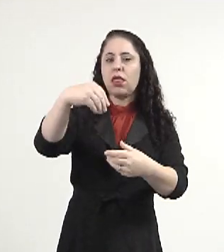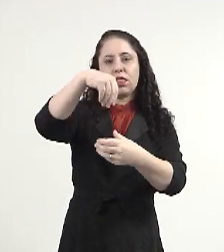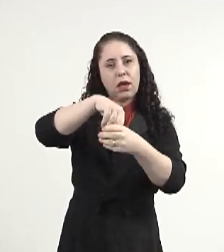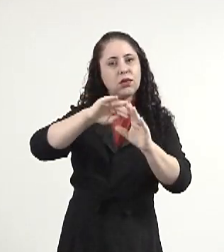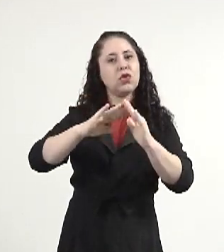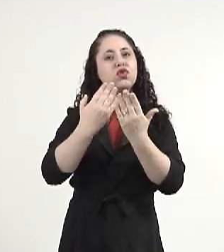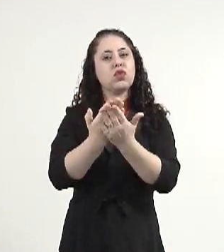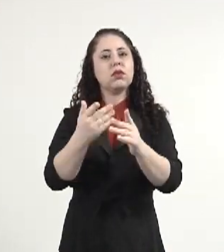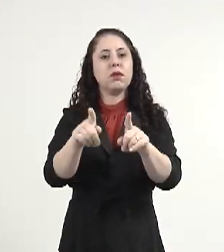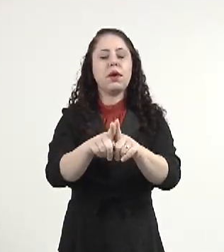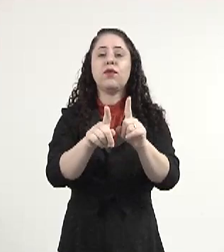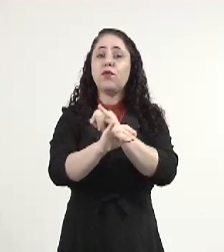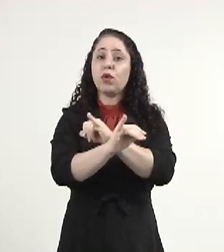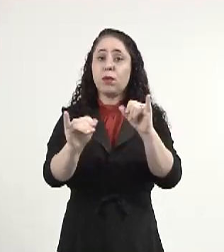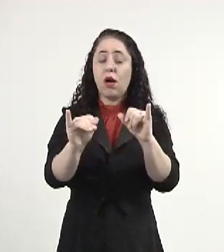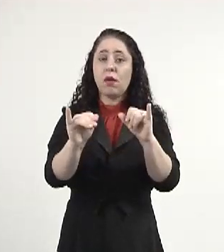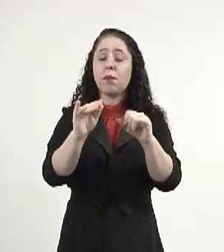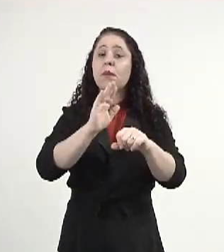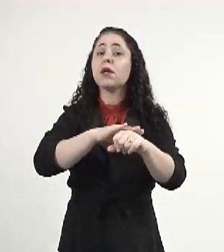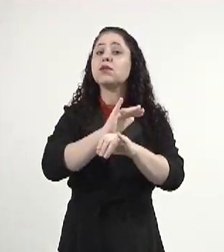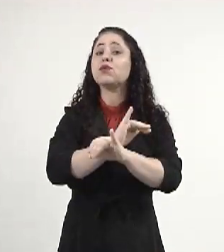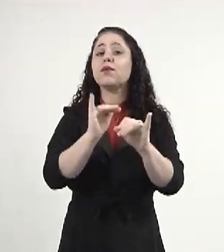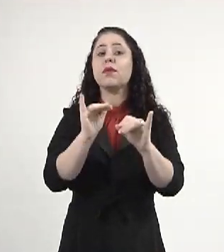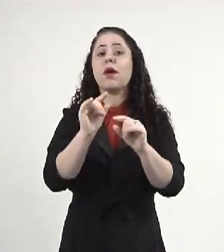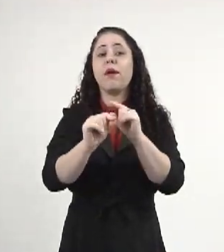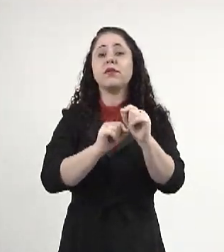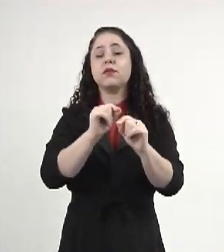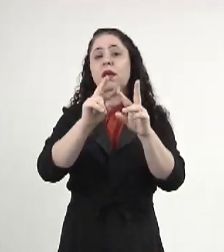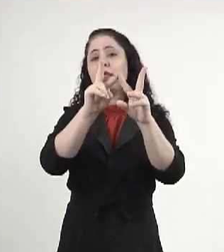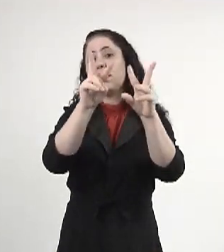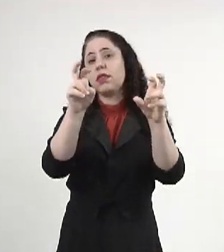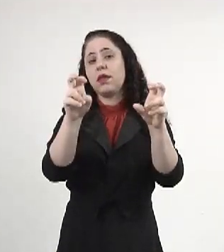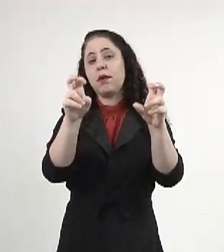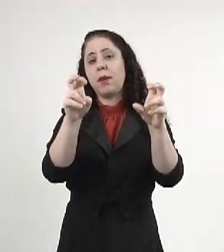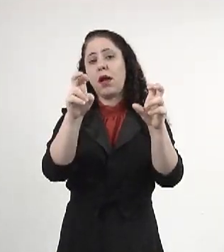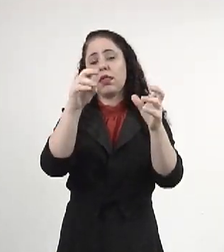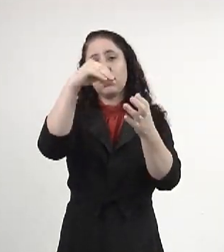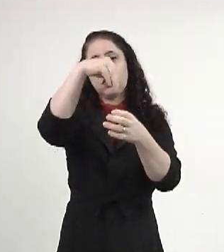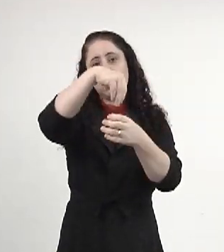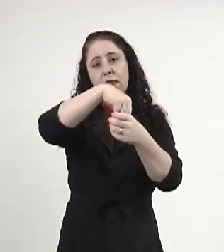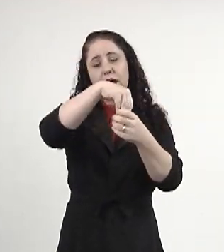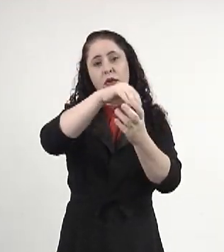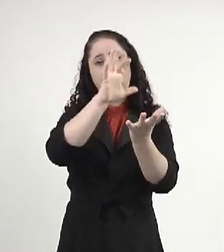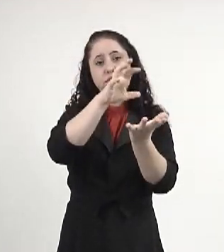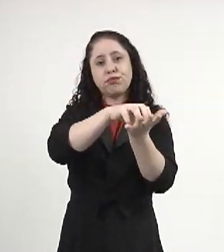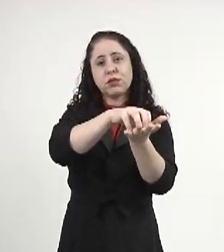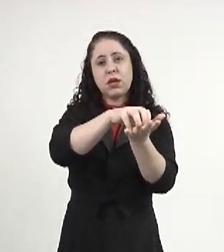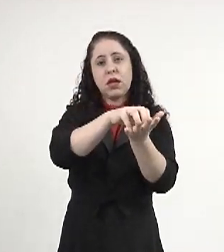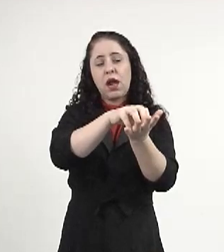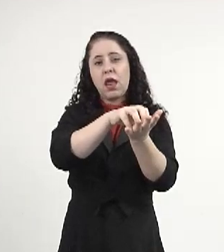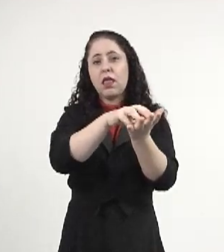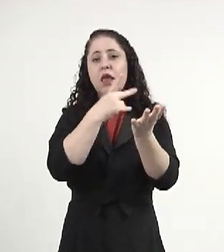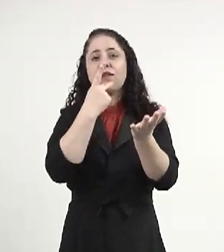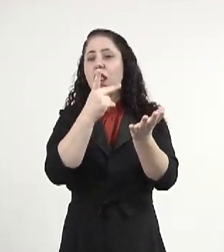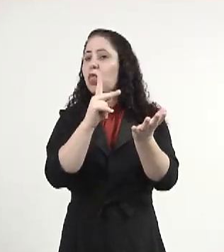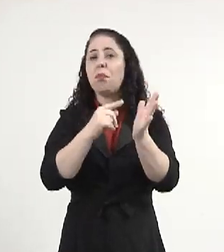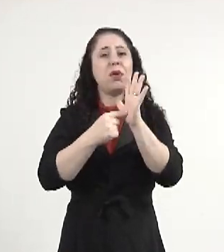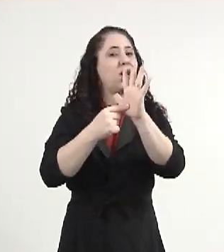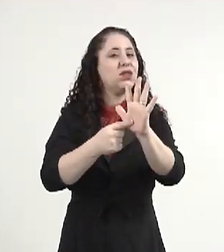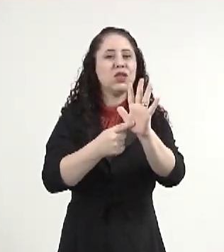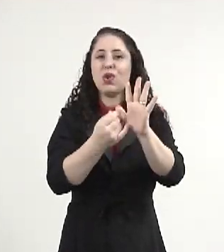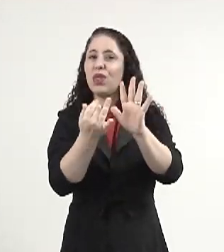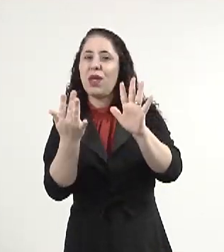discussão. E mais um dado. Sobre as pautas nas aldeias, esse número é subnotificado. Não